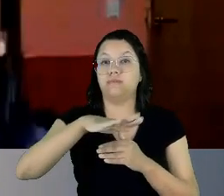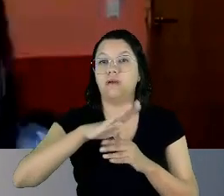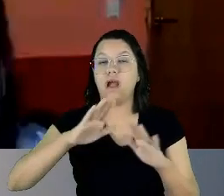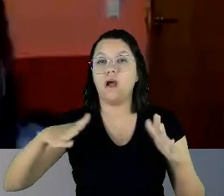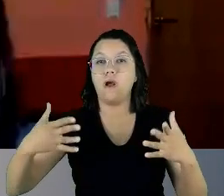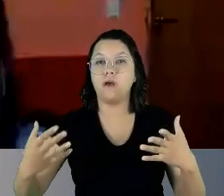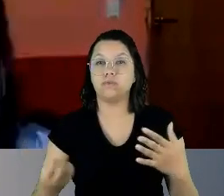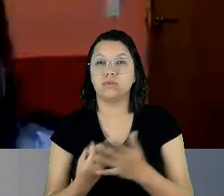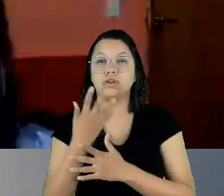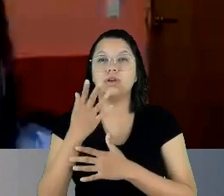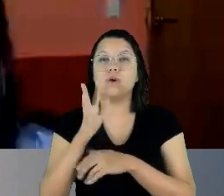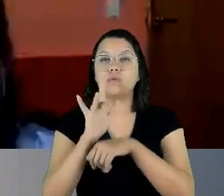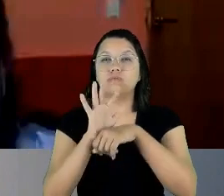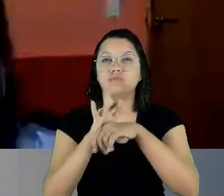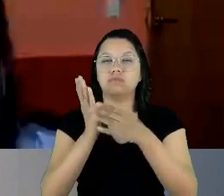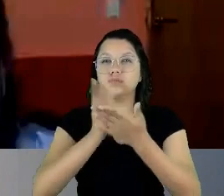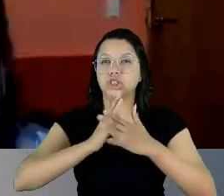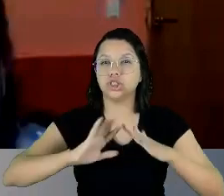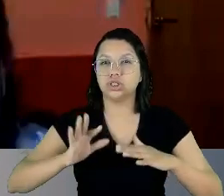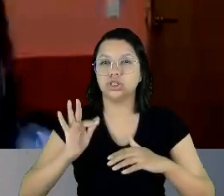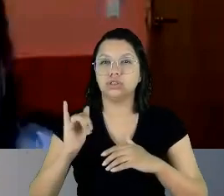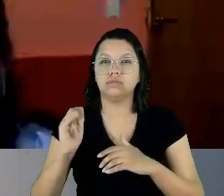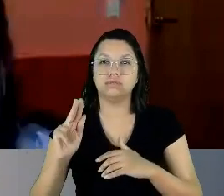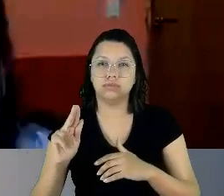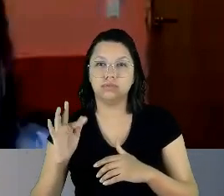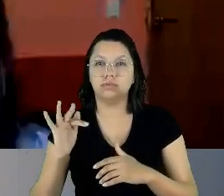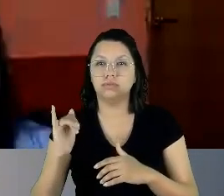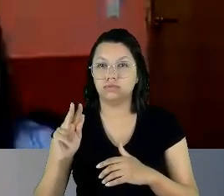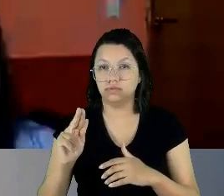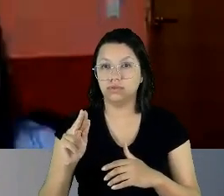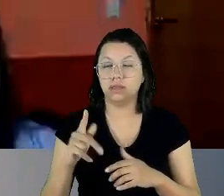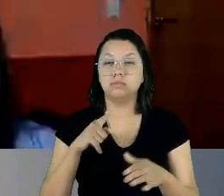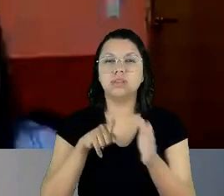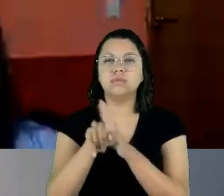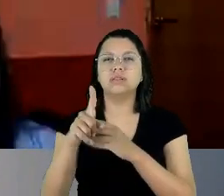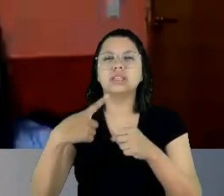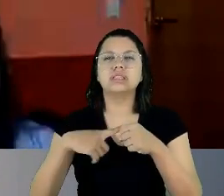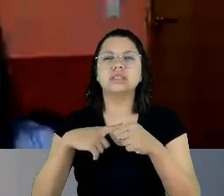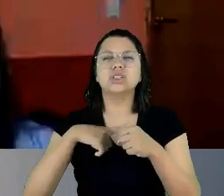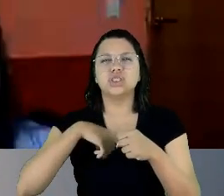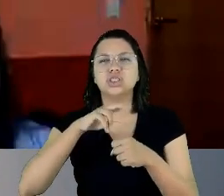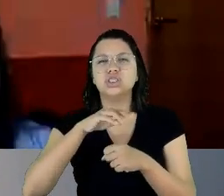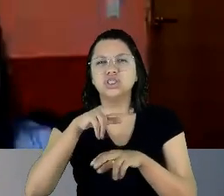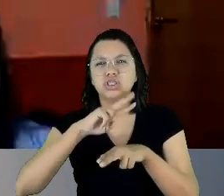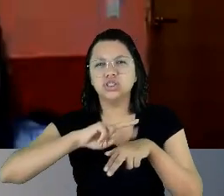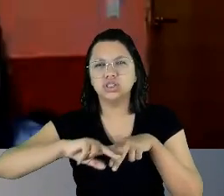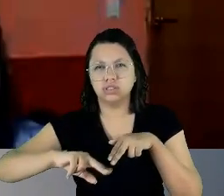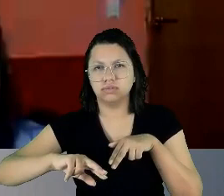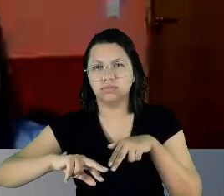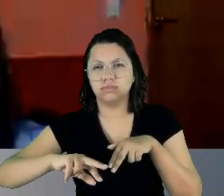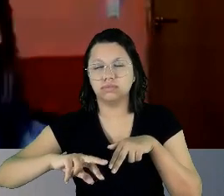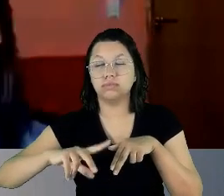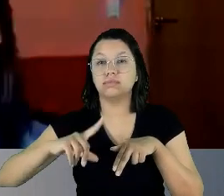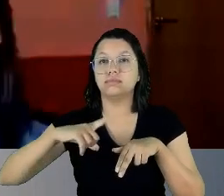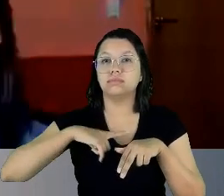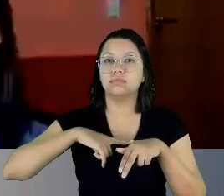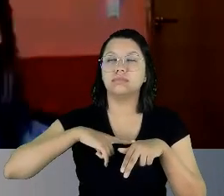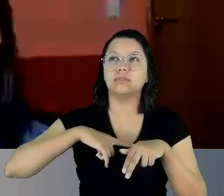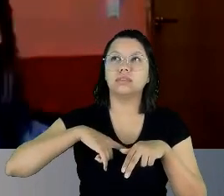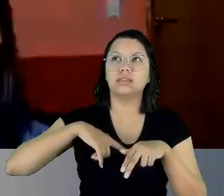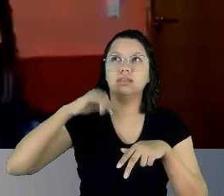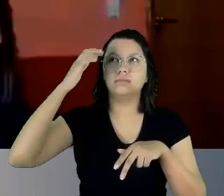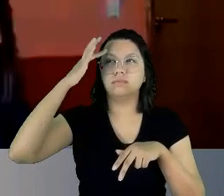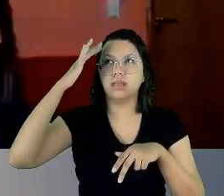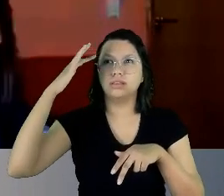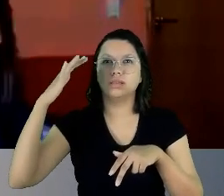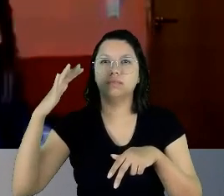gente lançou o filme Chega de Fio-Fio, a nossa pergunta era se as cidades tinham gênero e também se as cidades tinham sido pensadas